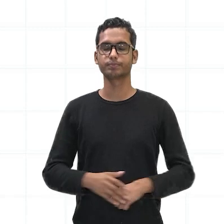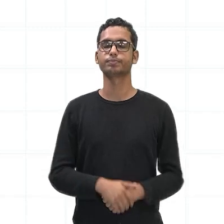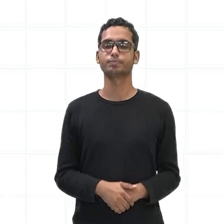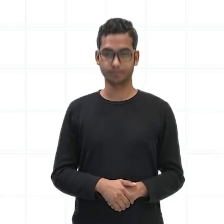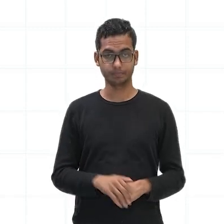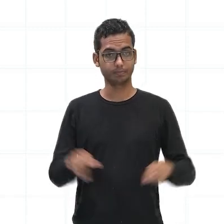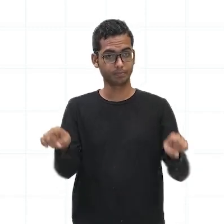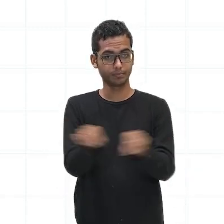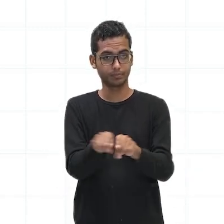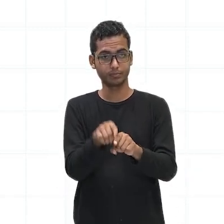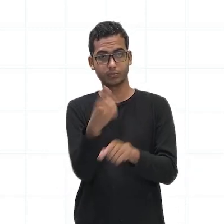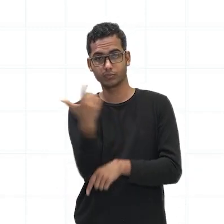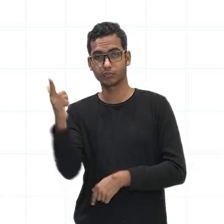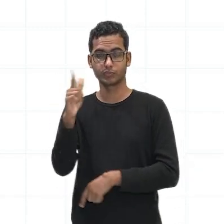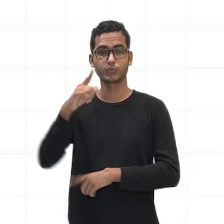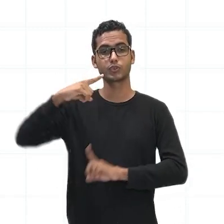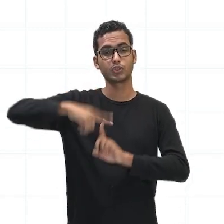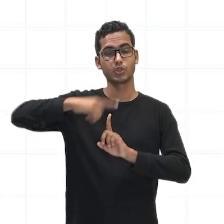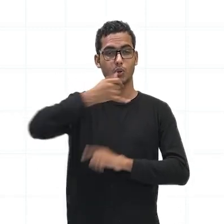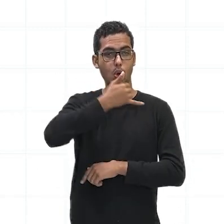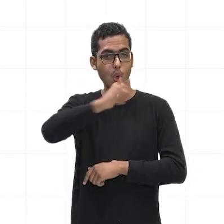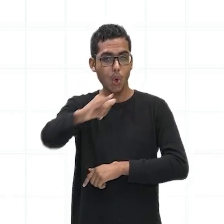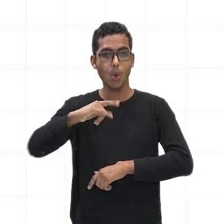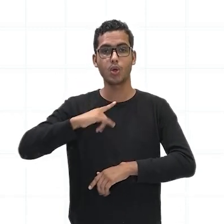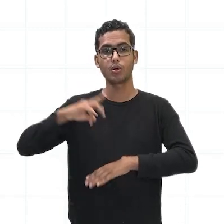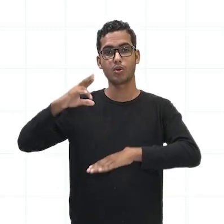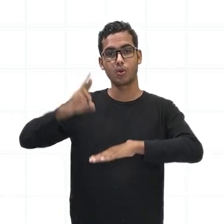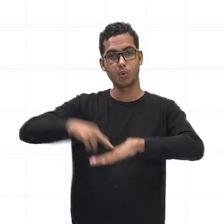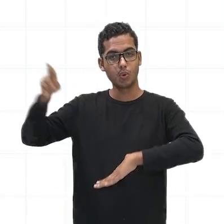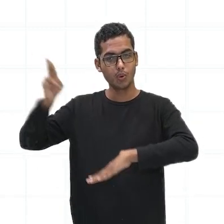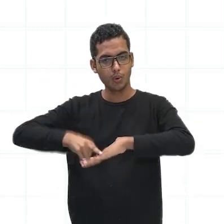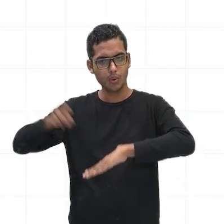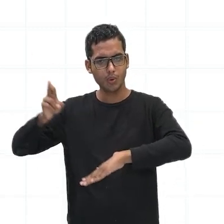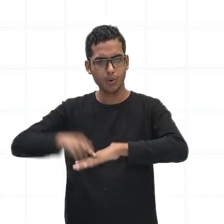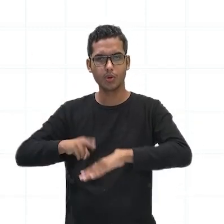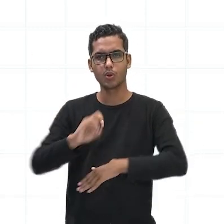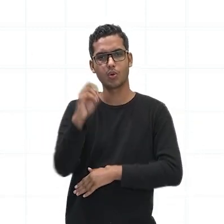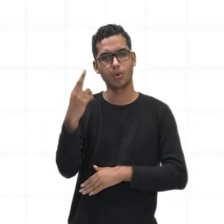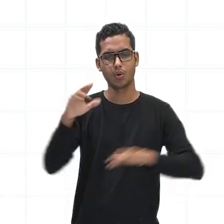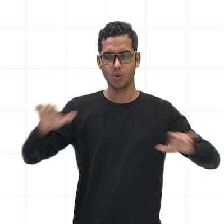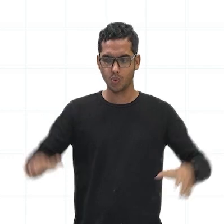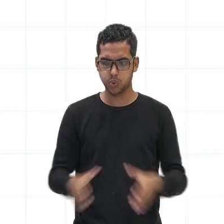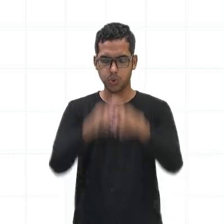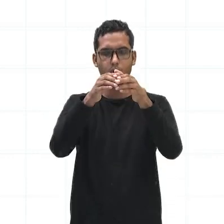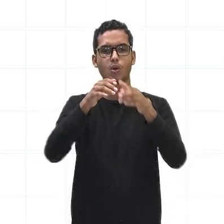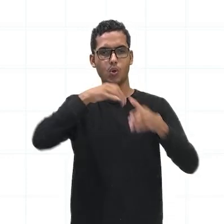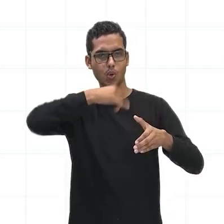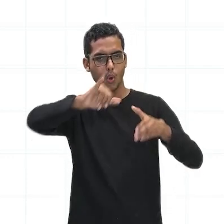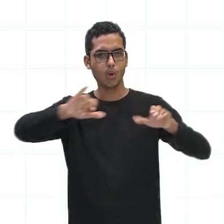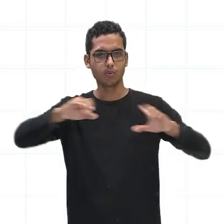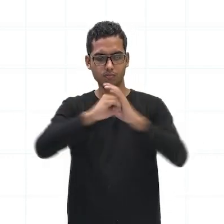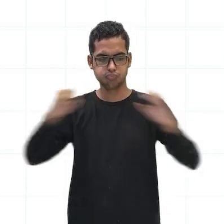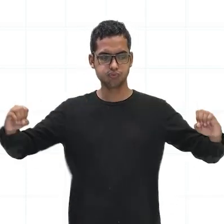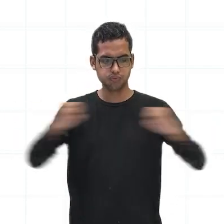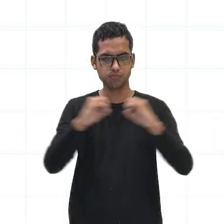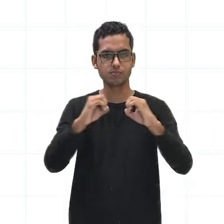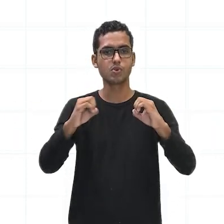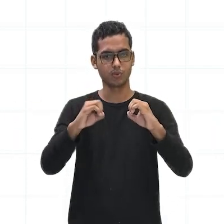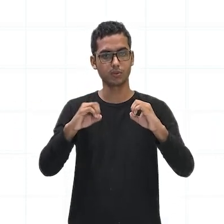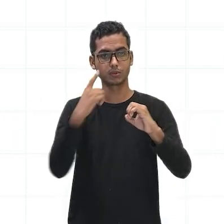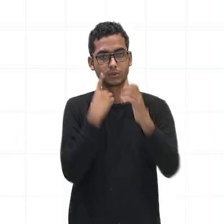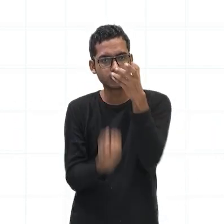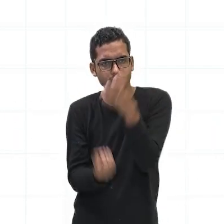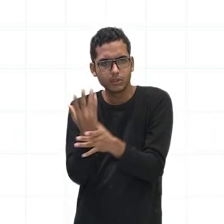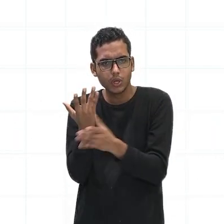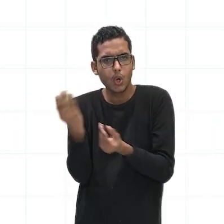energia atômica, também conhecida como energia nuclear. E ela é baseada na energia produzida por meio